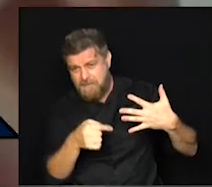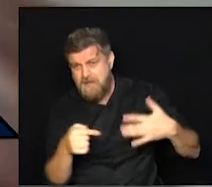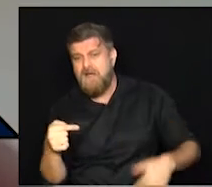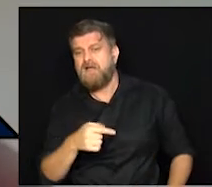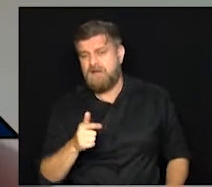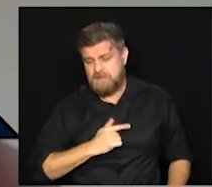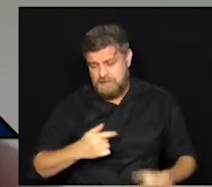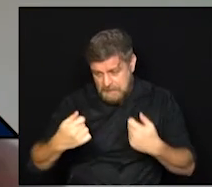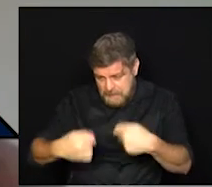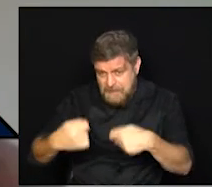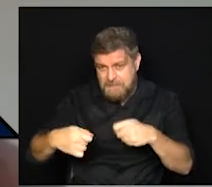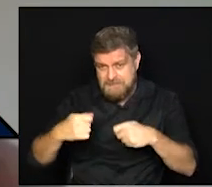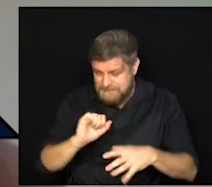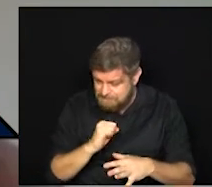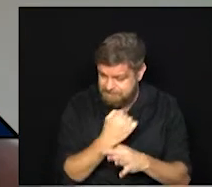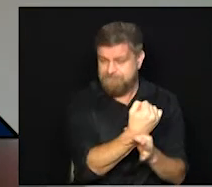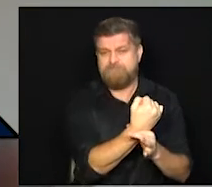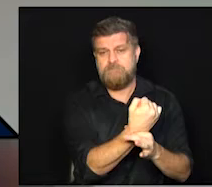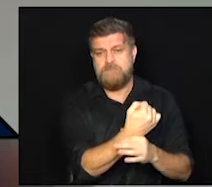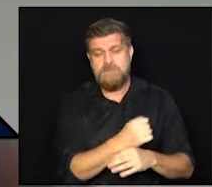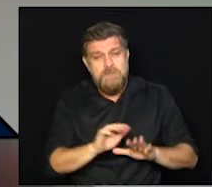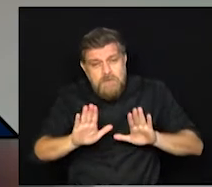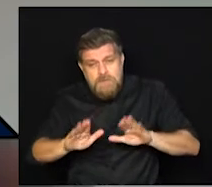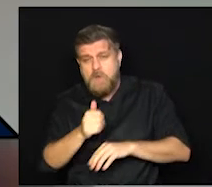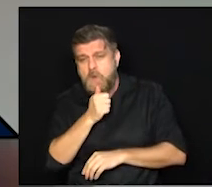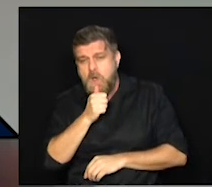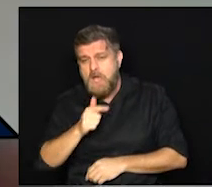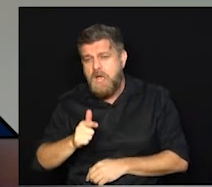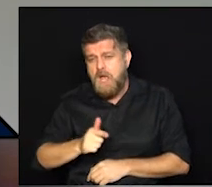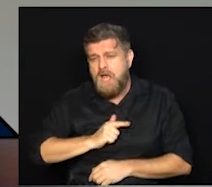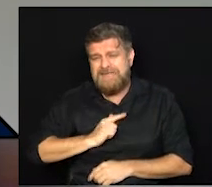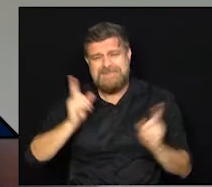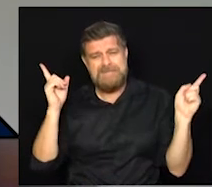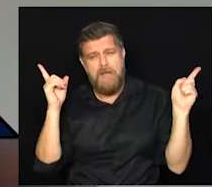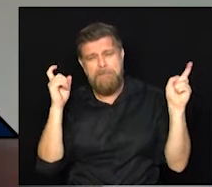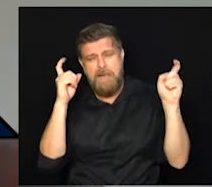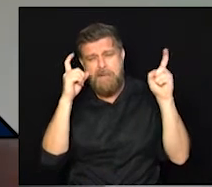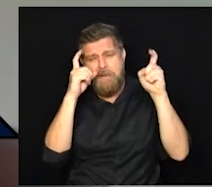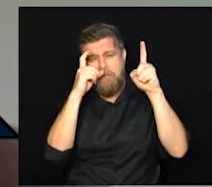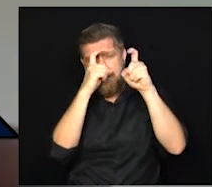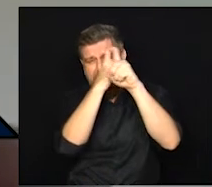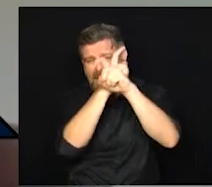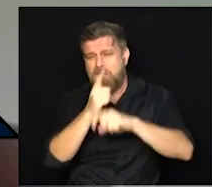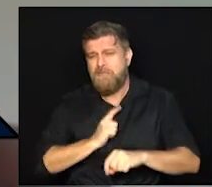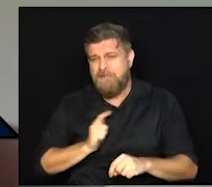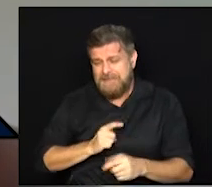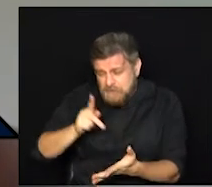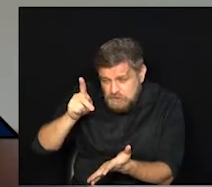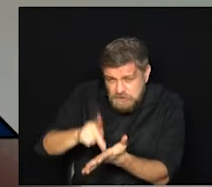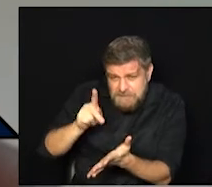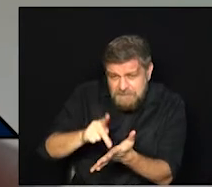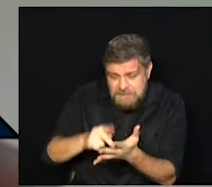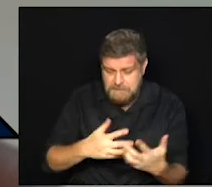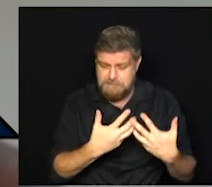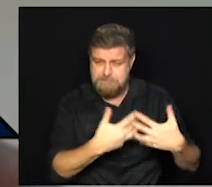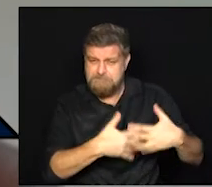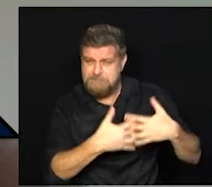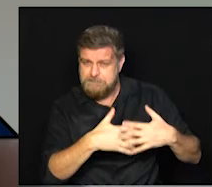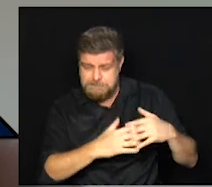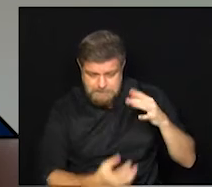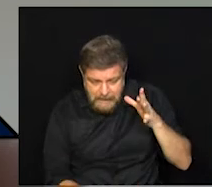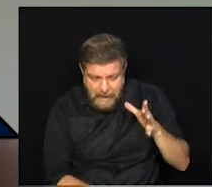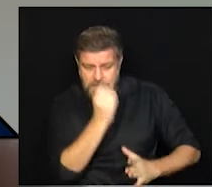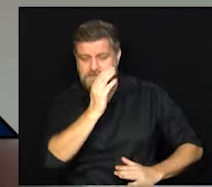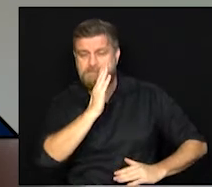né, e precisam ser garantidos, mas ainda nós temos muita dificuldade para conseguir realmente que esses direitos